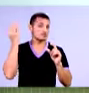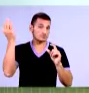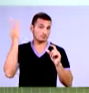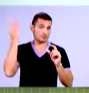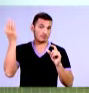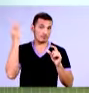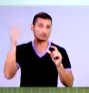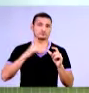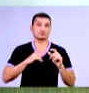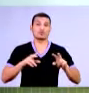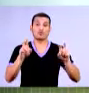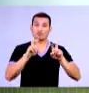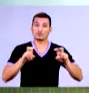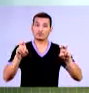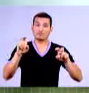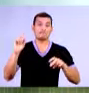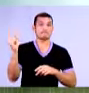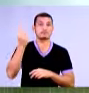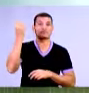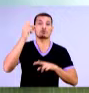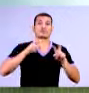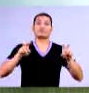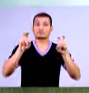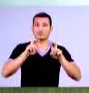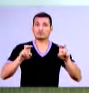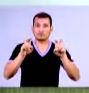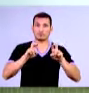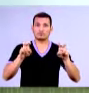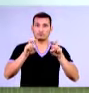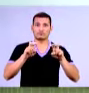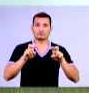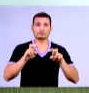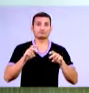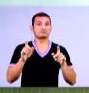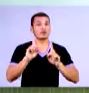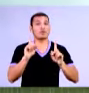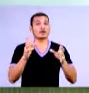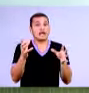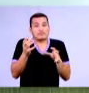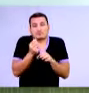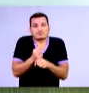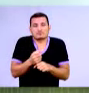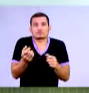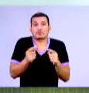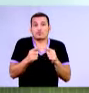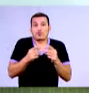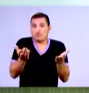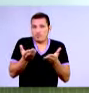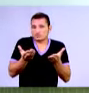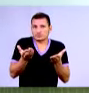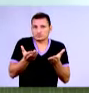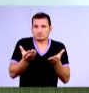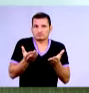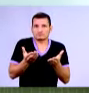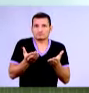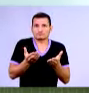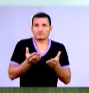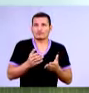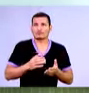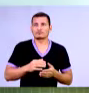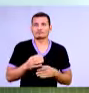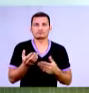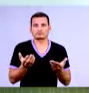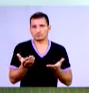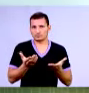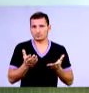aí um computador, os primeiros computadores, poder de processamento não tão grande quanto os de hoje, né? Ou muito menores que o de hoje, que ocupavam 1/3 de